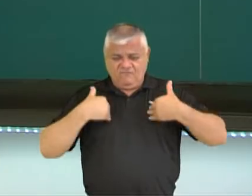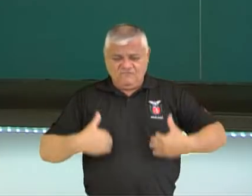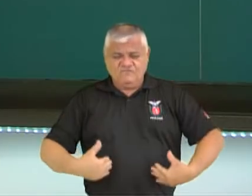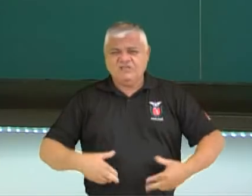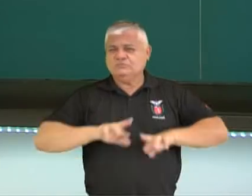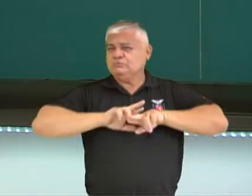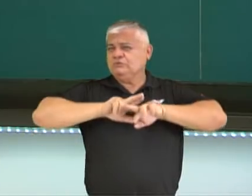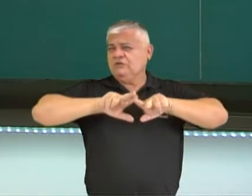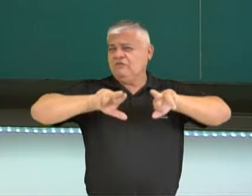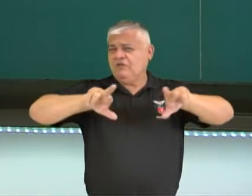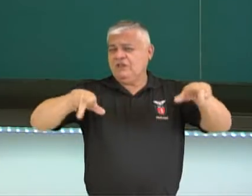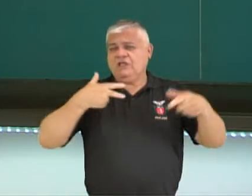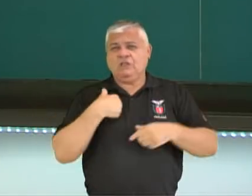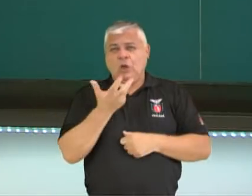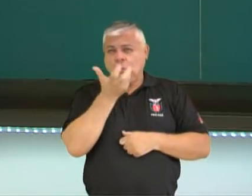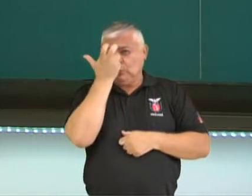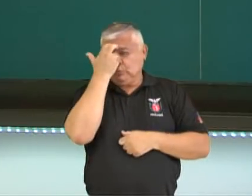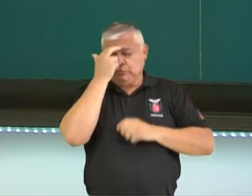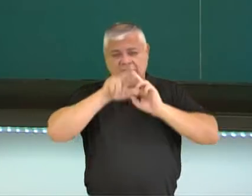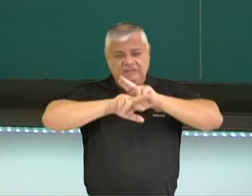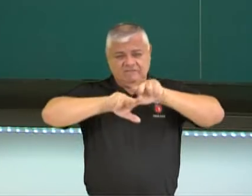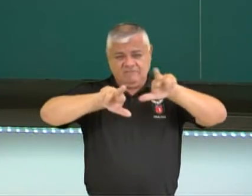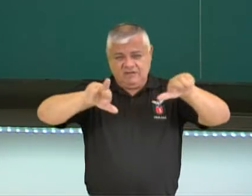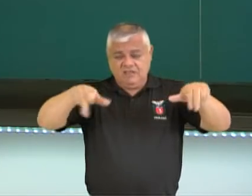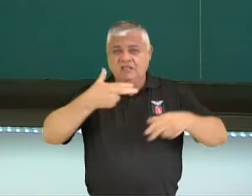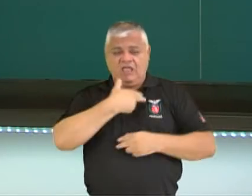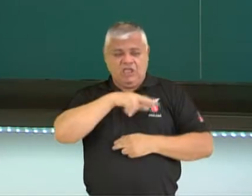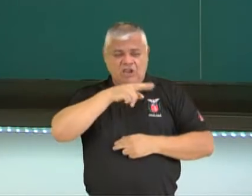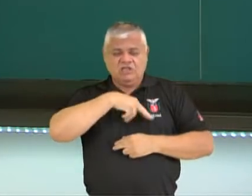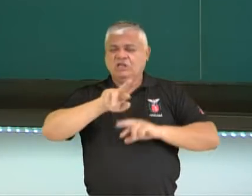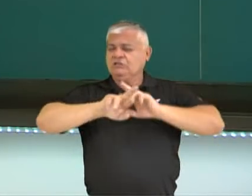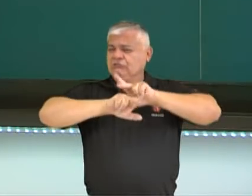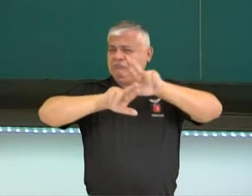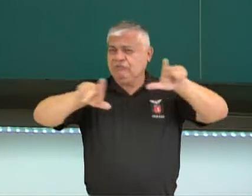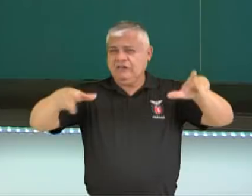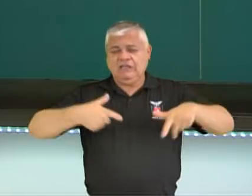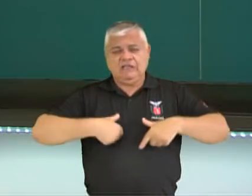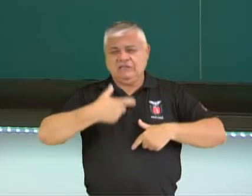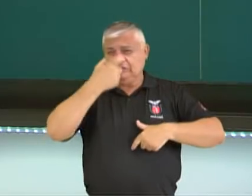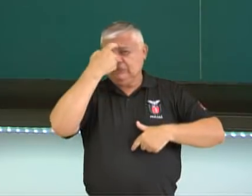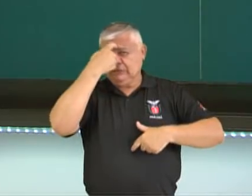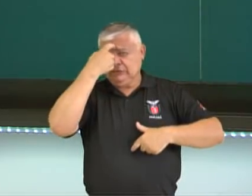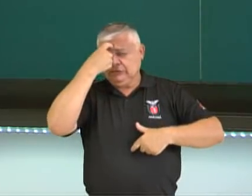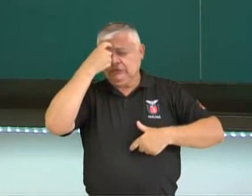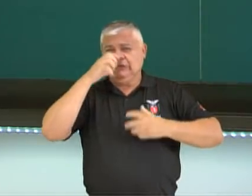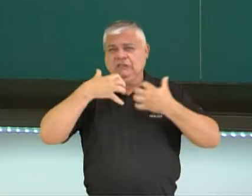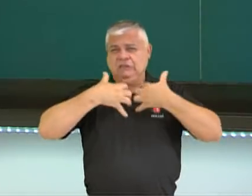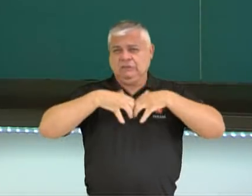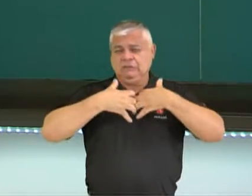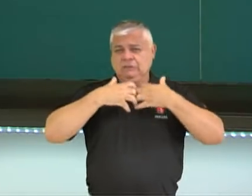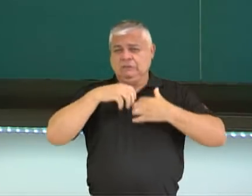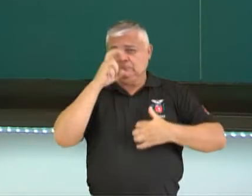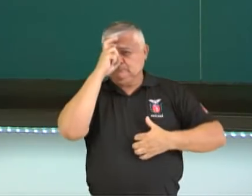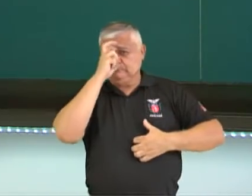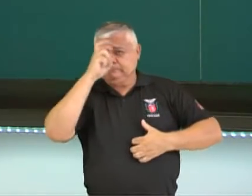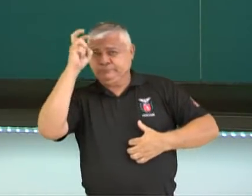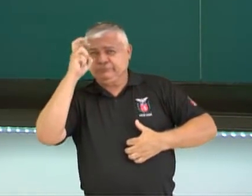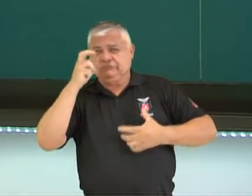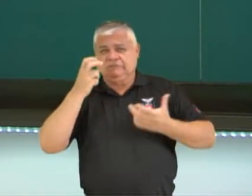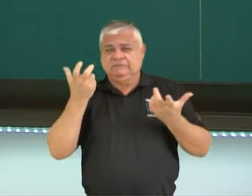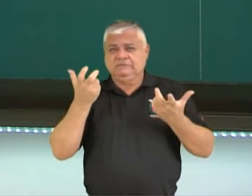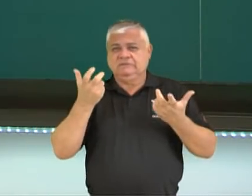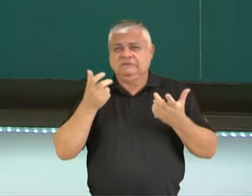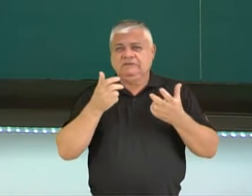culturais, religiosas, intelectuais, enfim, diferenças,